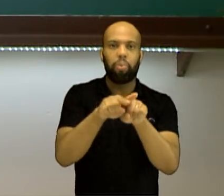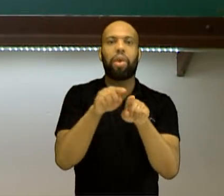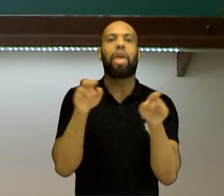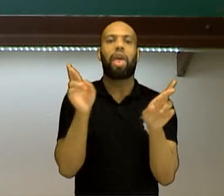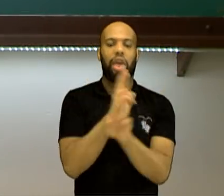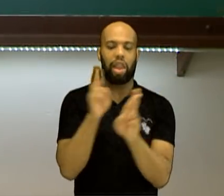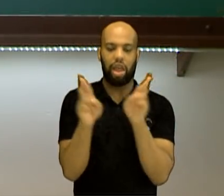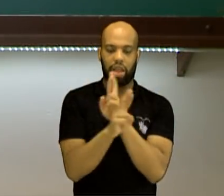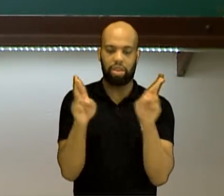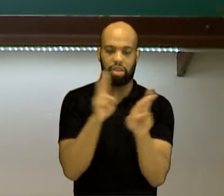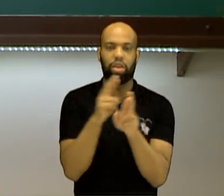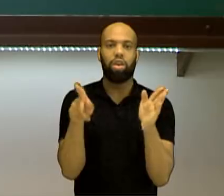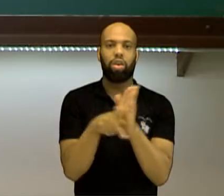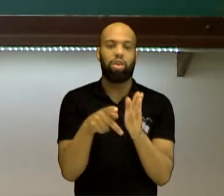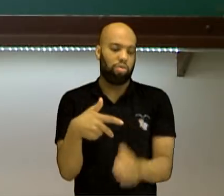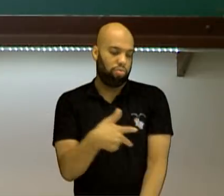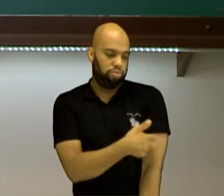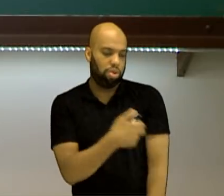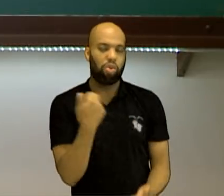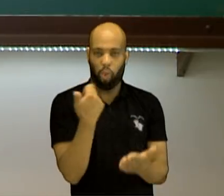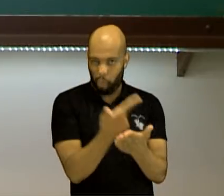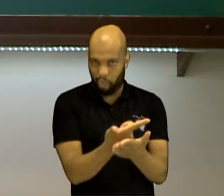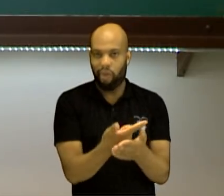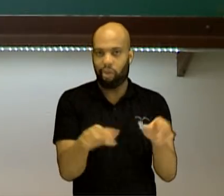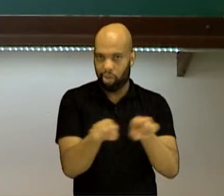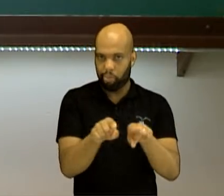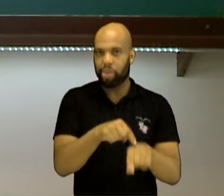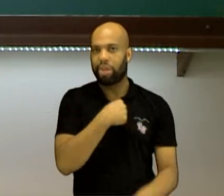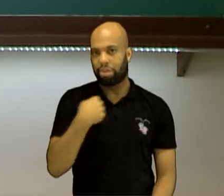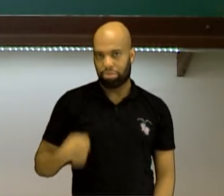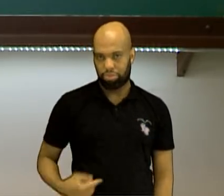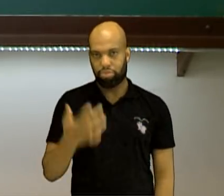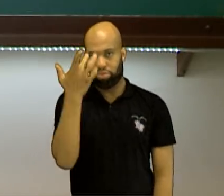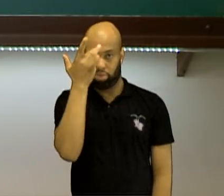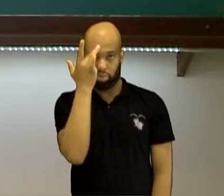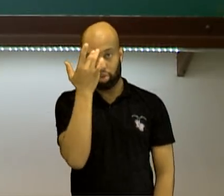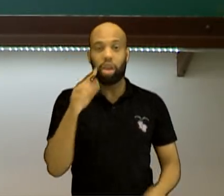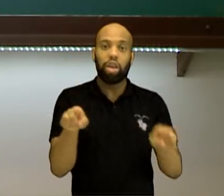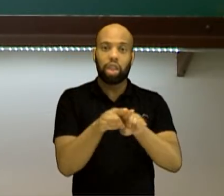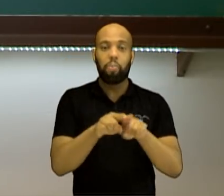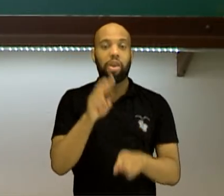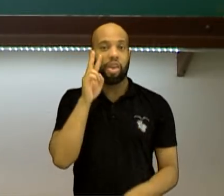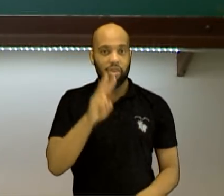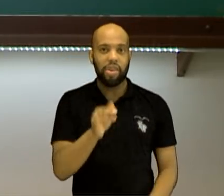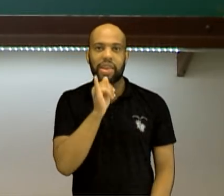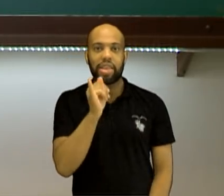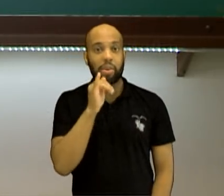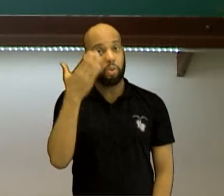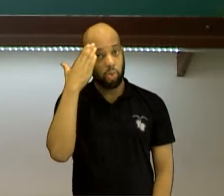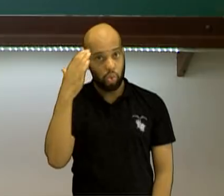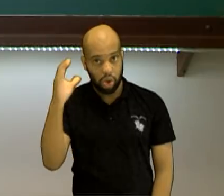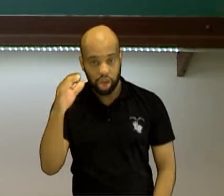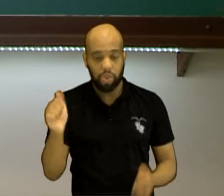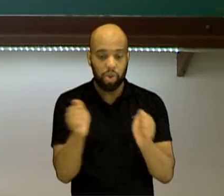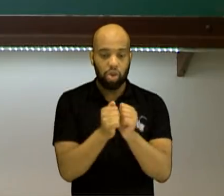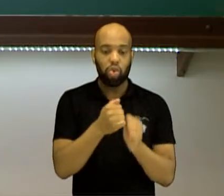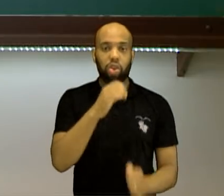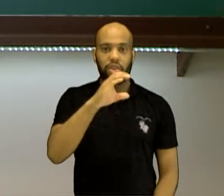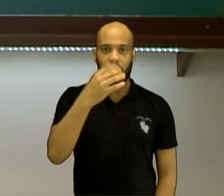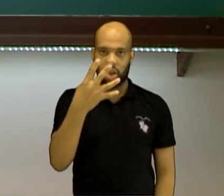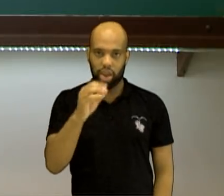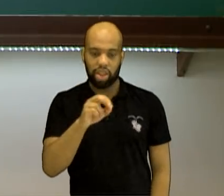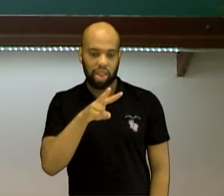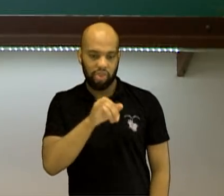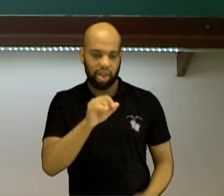à produção e compra de vacinas contra a Covid-19. Vimos o exemplo de Curitiba, que vai construir a pirâmide